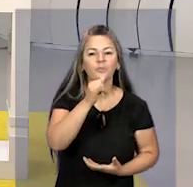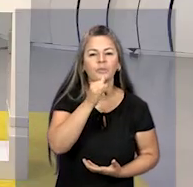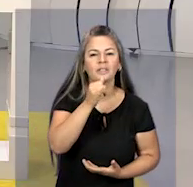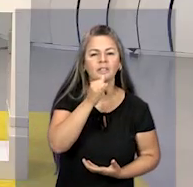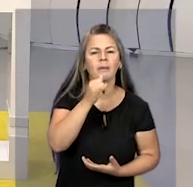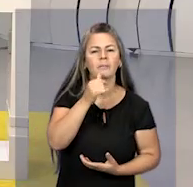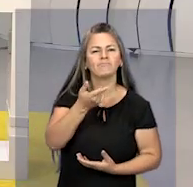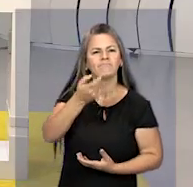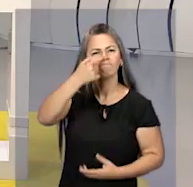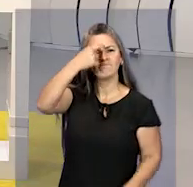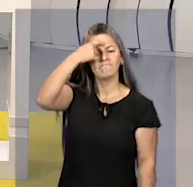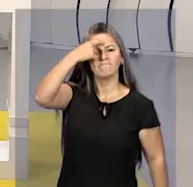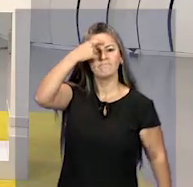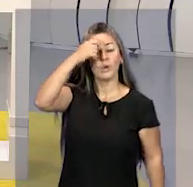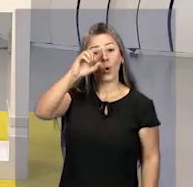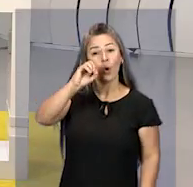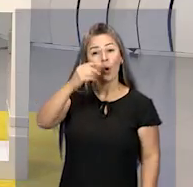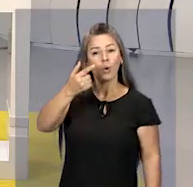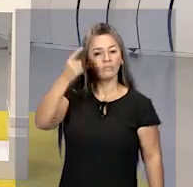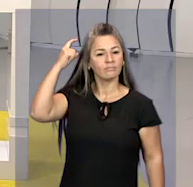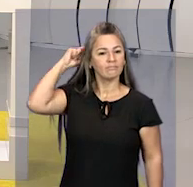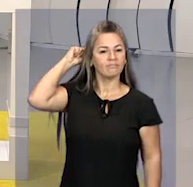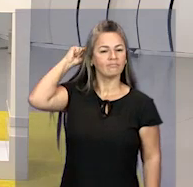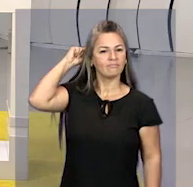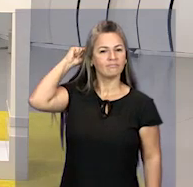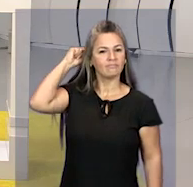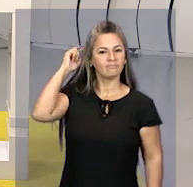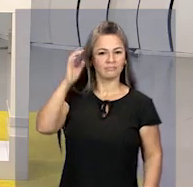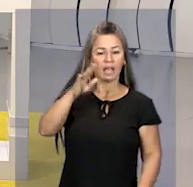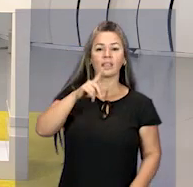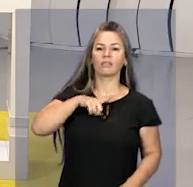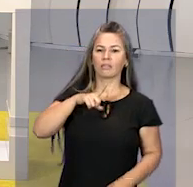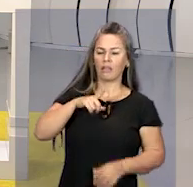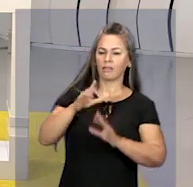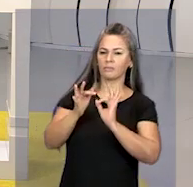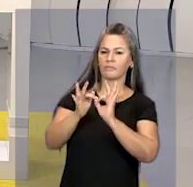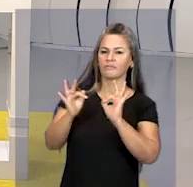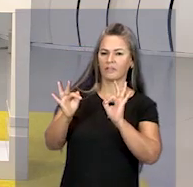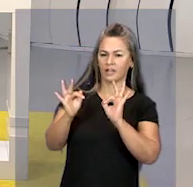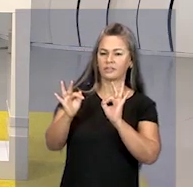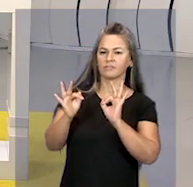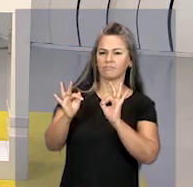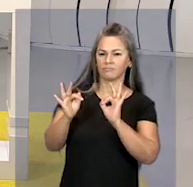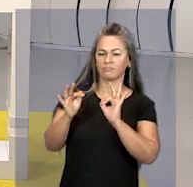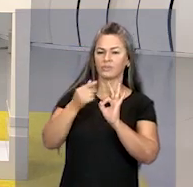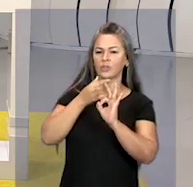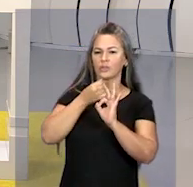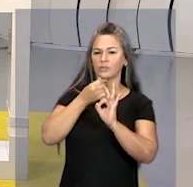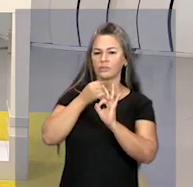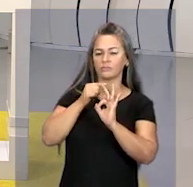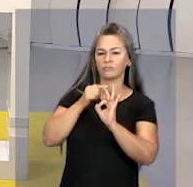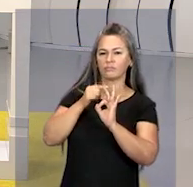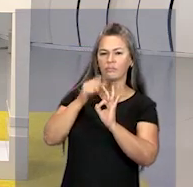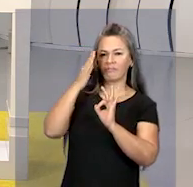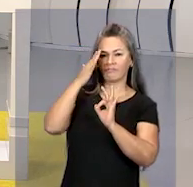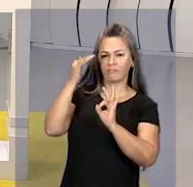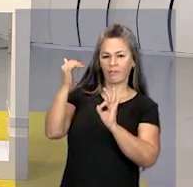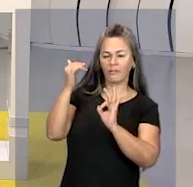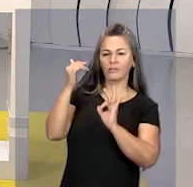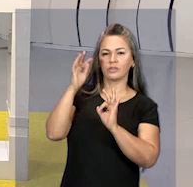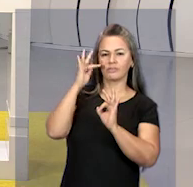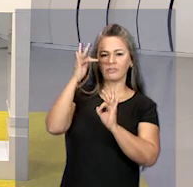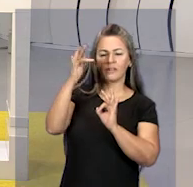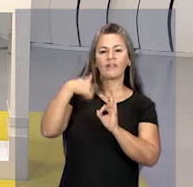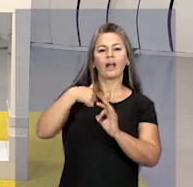e inconsciente. Aqui, vale lembrar aquela frase do filósofo René Descartes, quando ele fala assim,